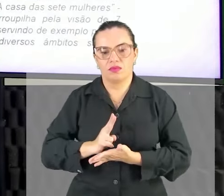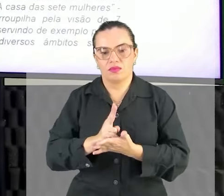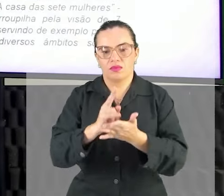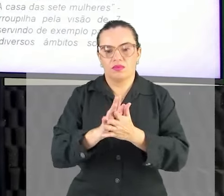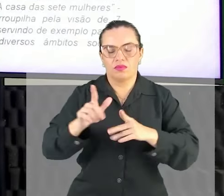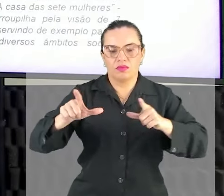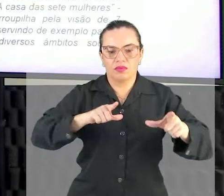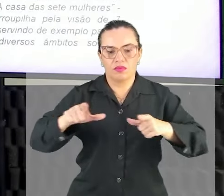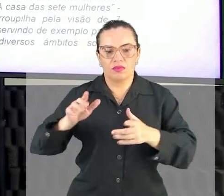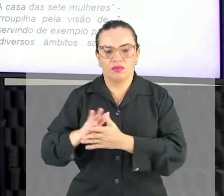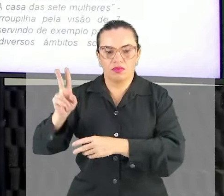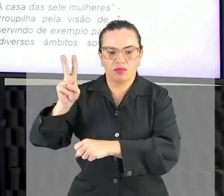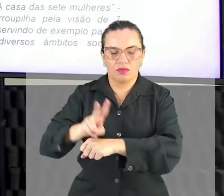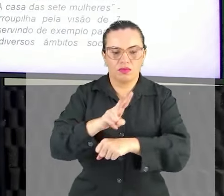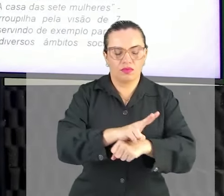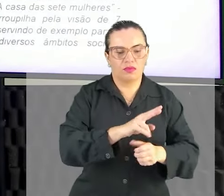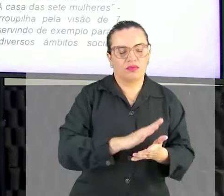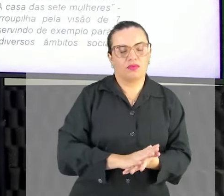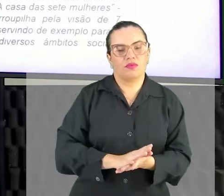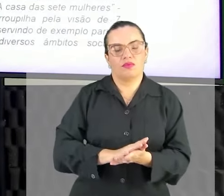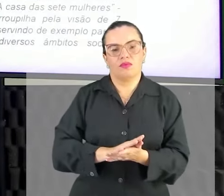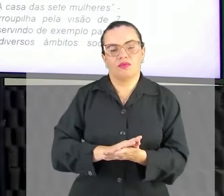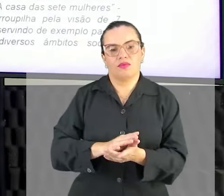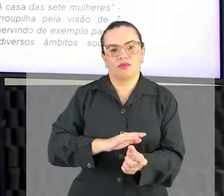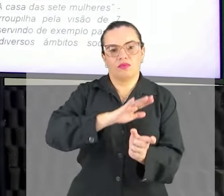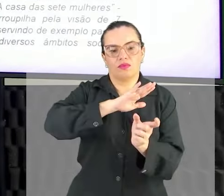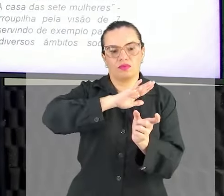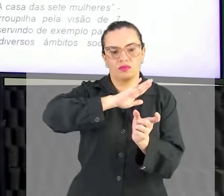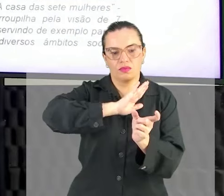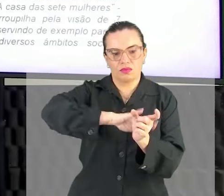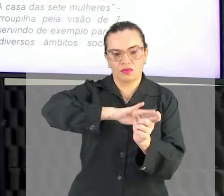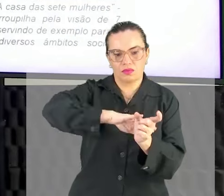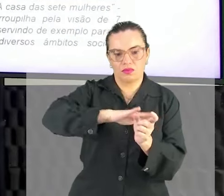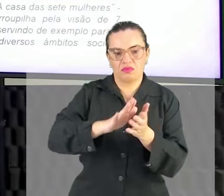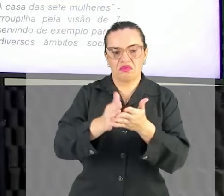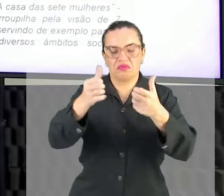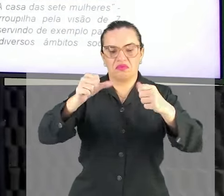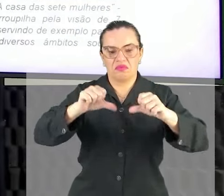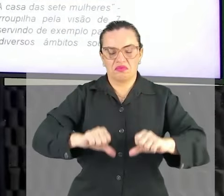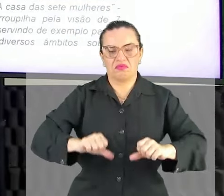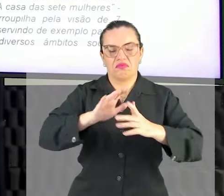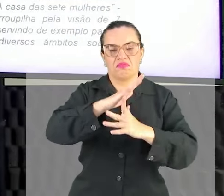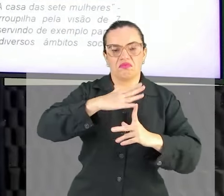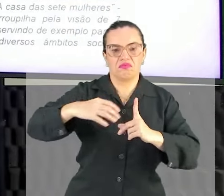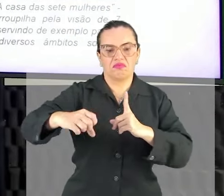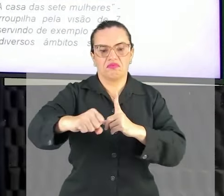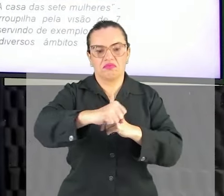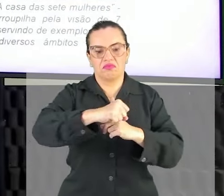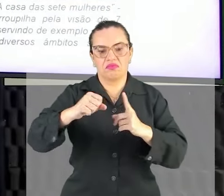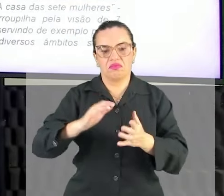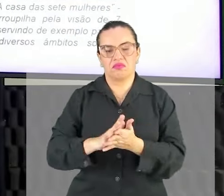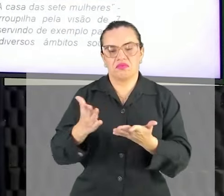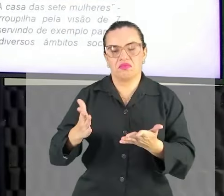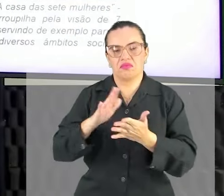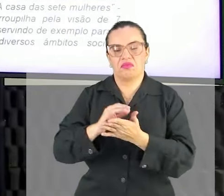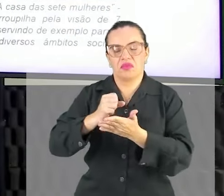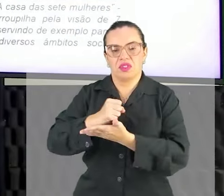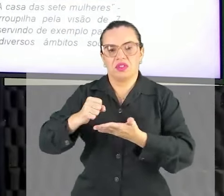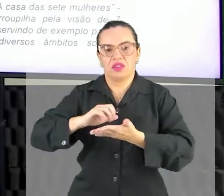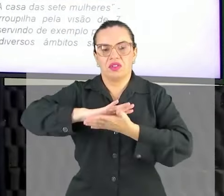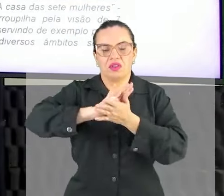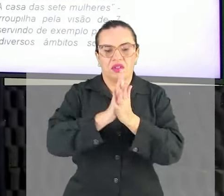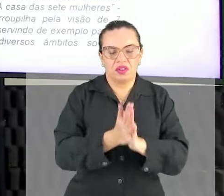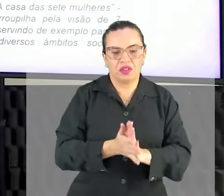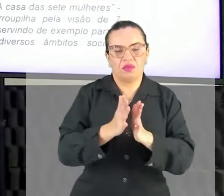ao trabalho de cuidado com uma conotação social negativa. Então, raízes preconceituosas, a mulher